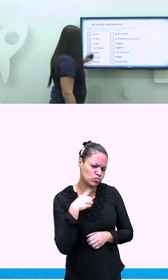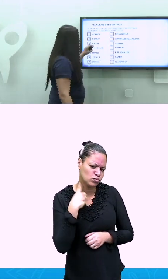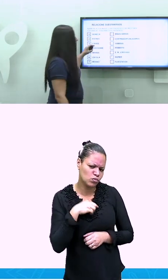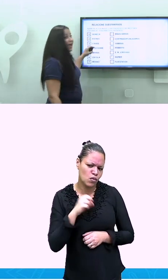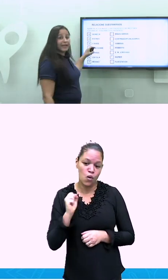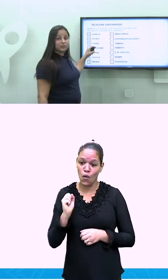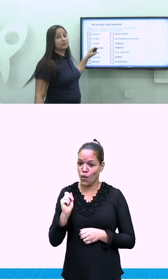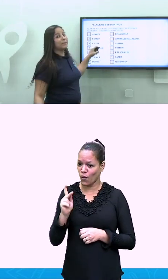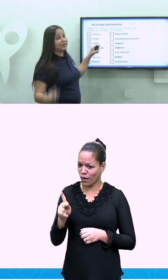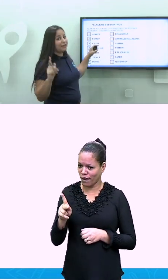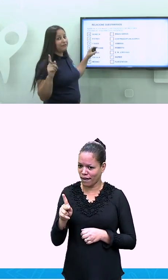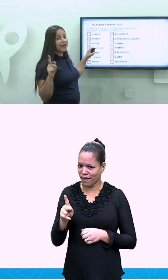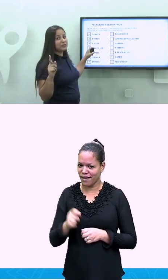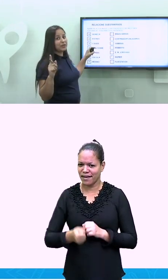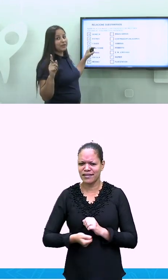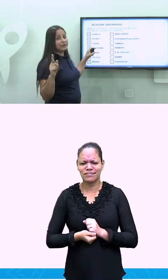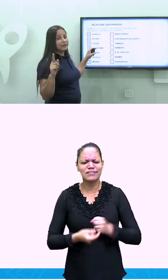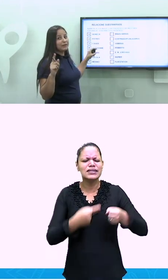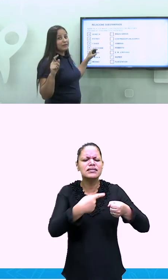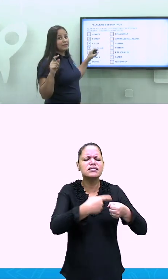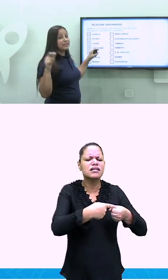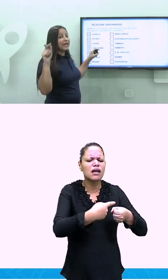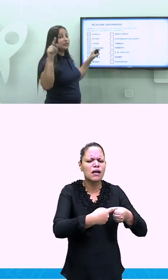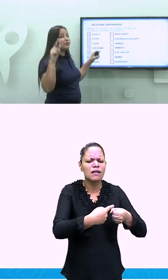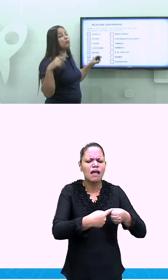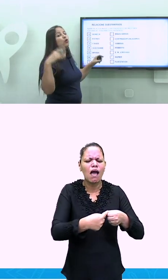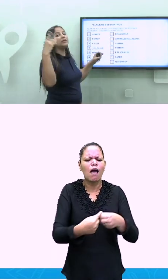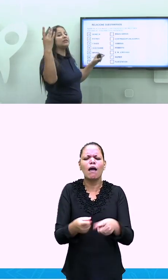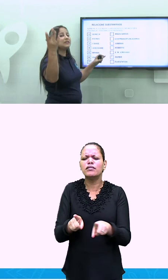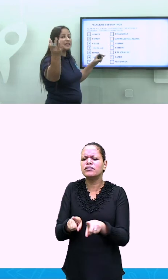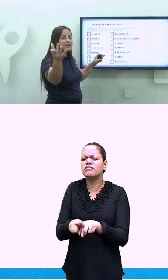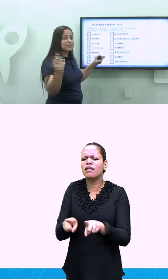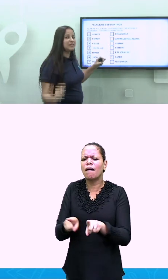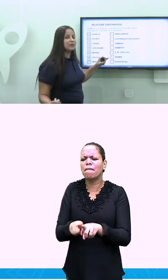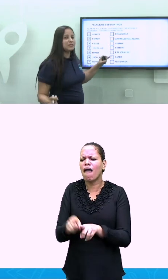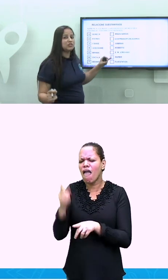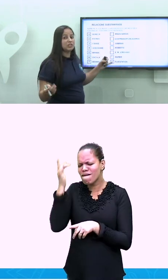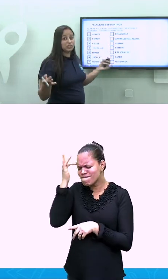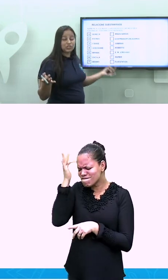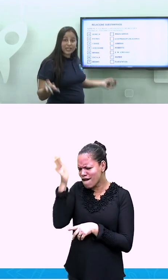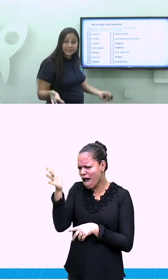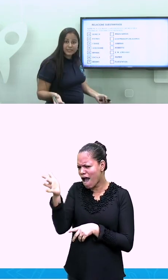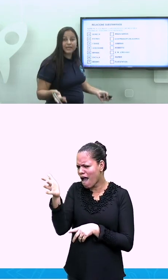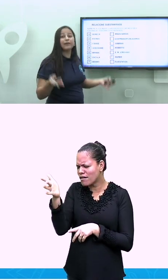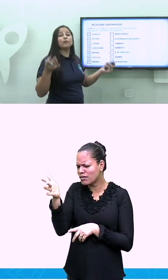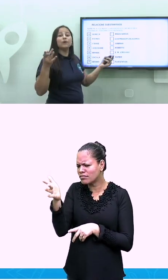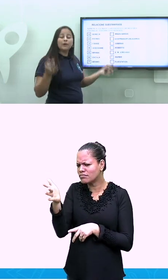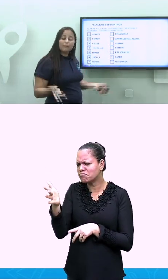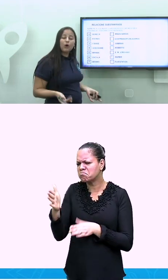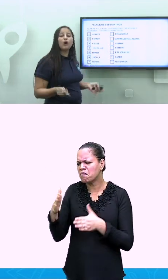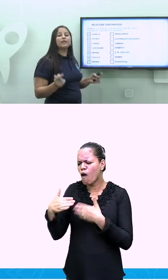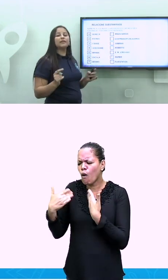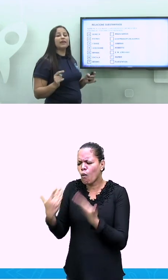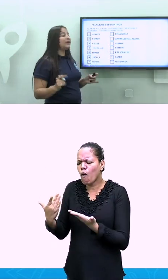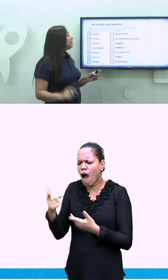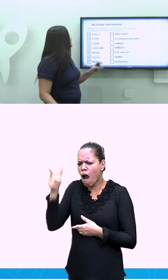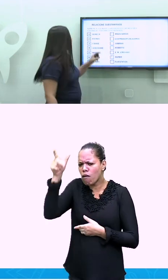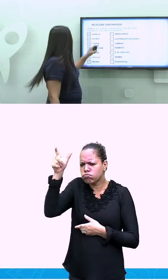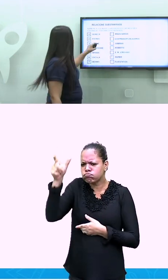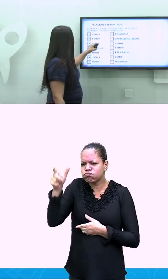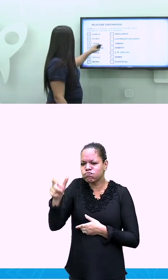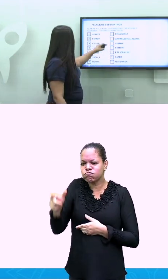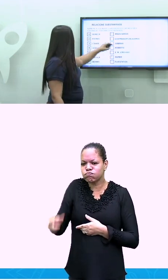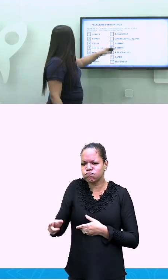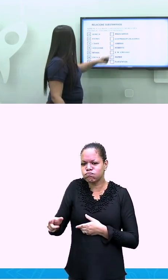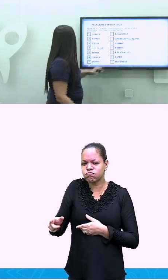Então, aqui, cidade, também tá fácil, hein? Cidade que muitas das crianças que estão assistindo a gente nasceu, mora, né?